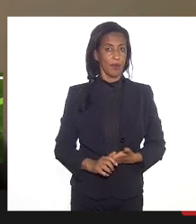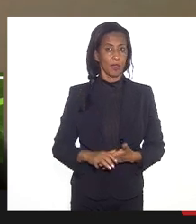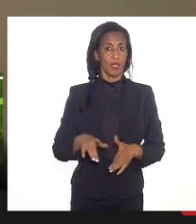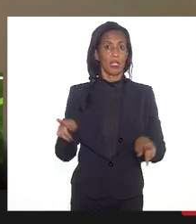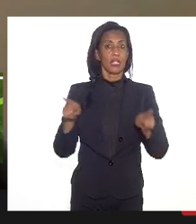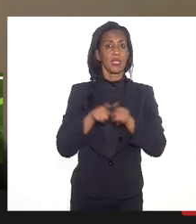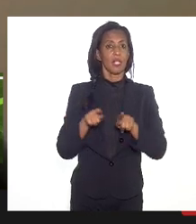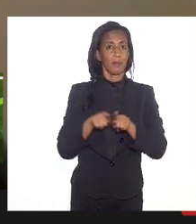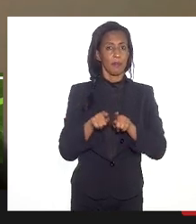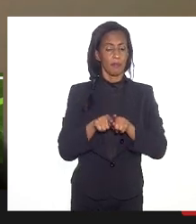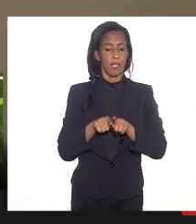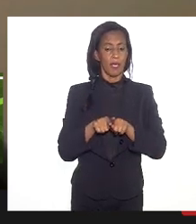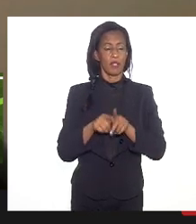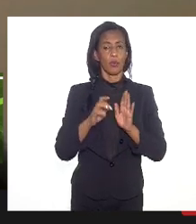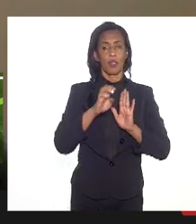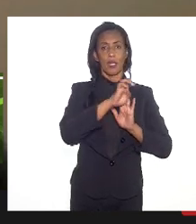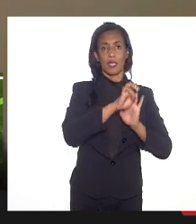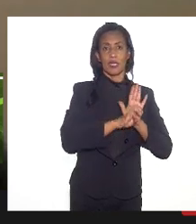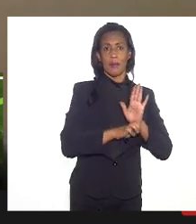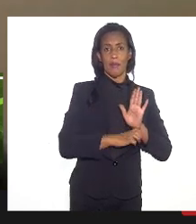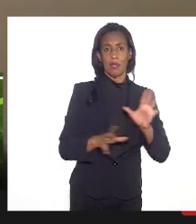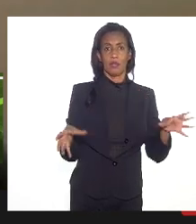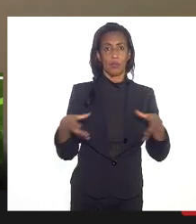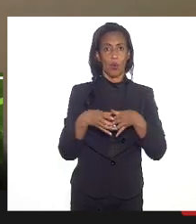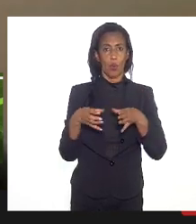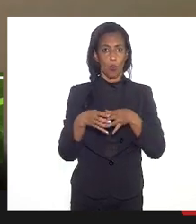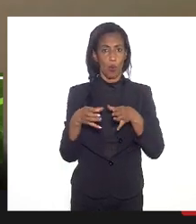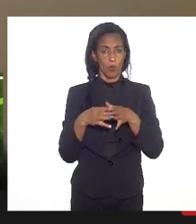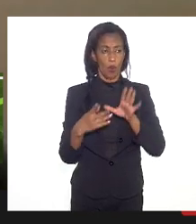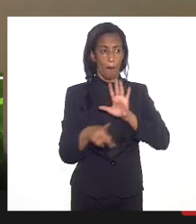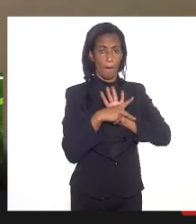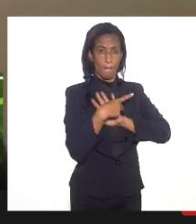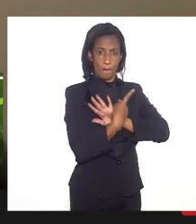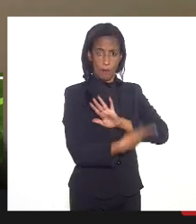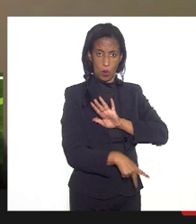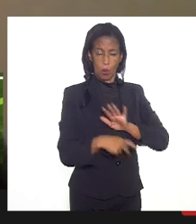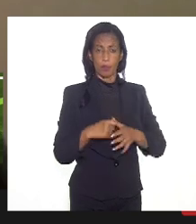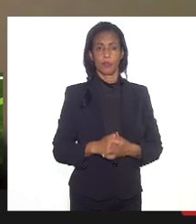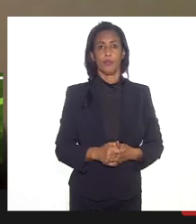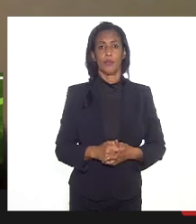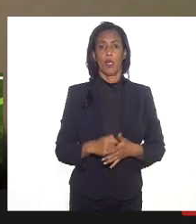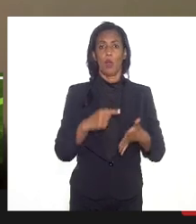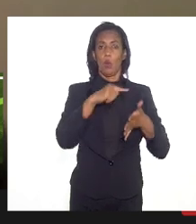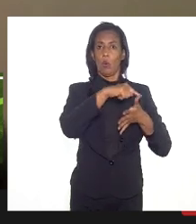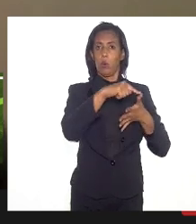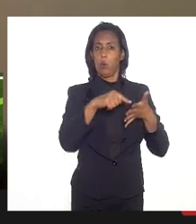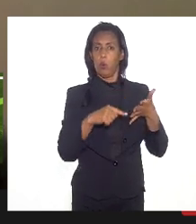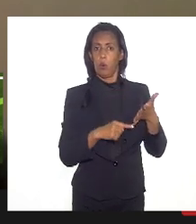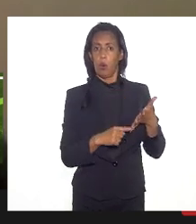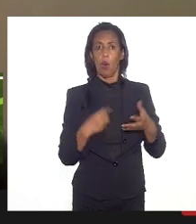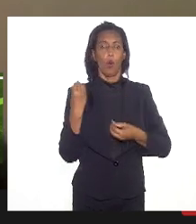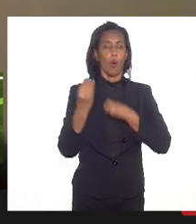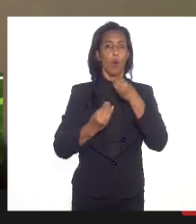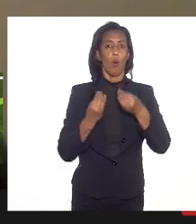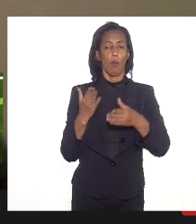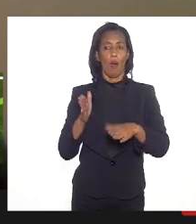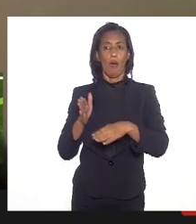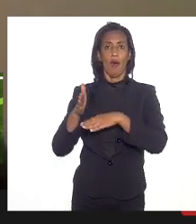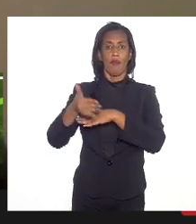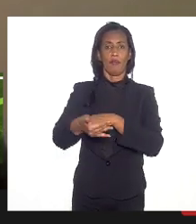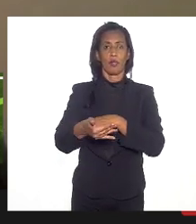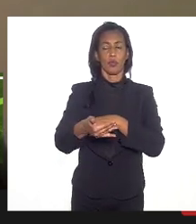inclusive daquilo que as emendas das comissões específicas apontaram como avanços